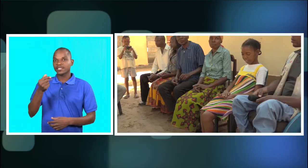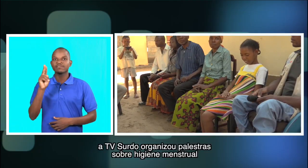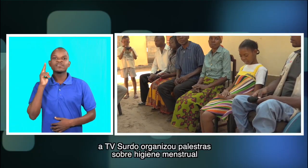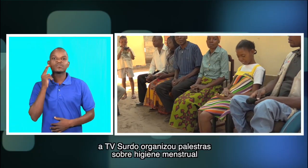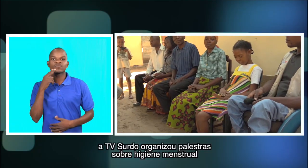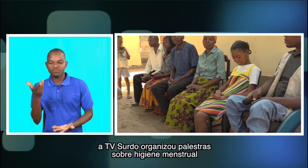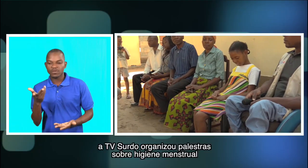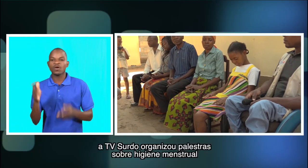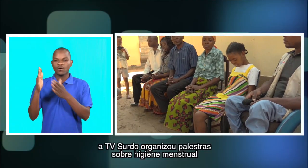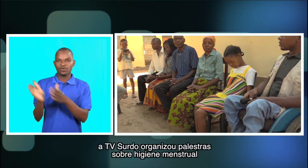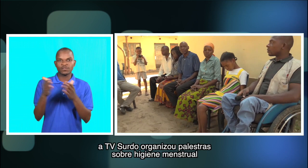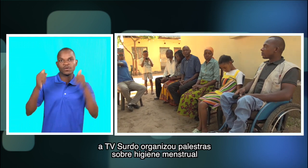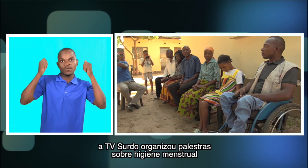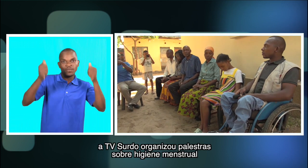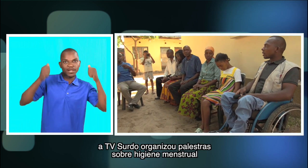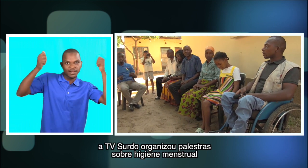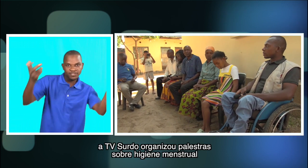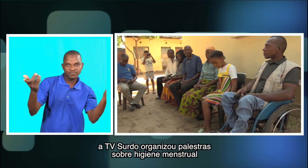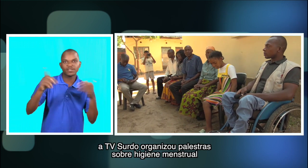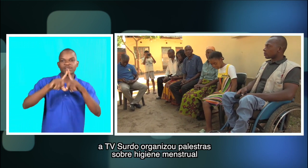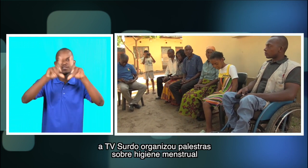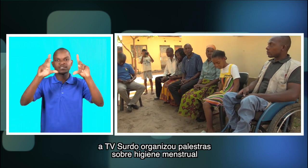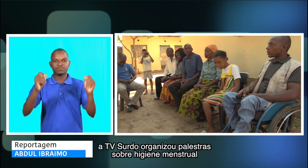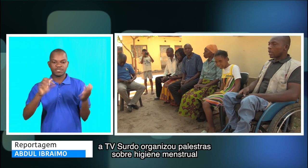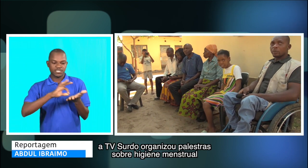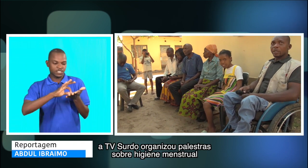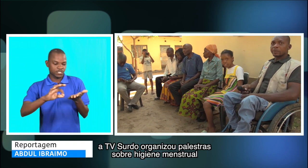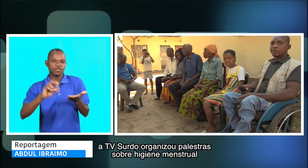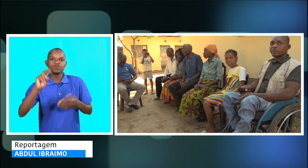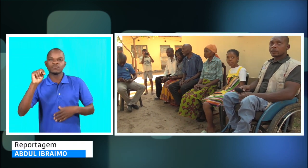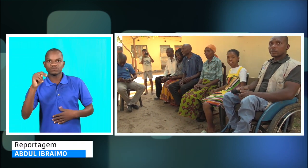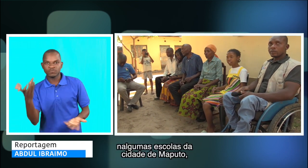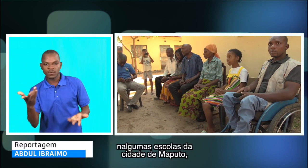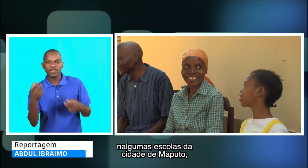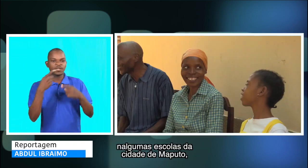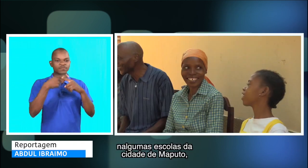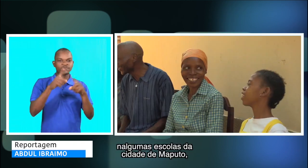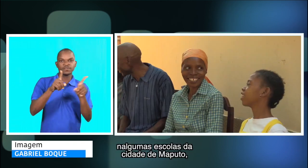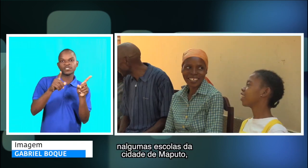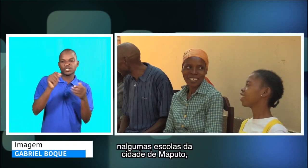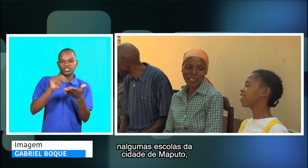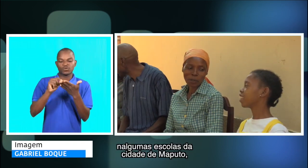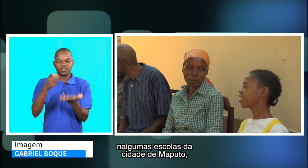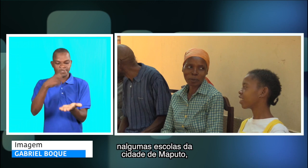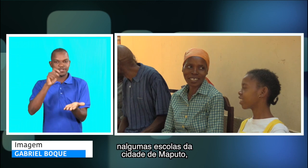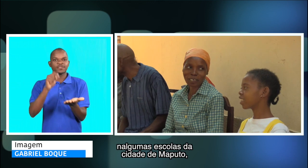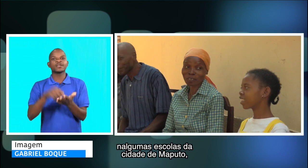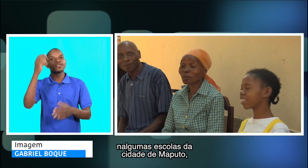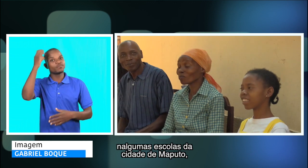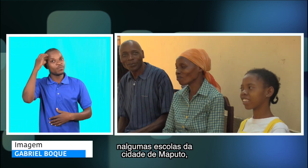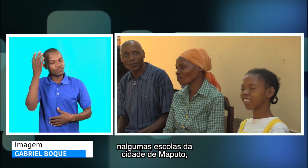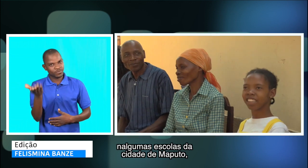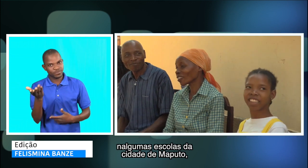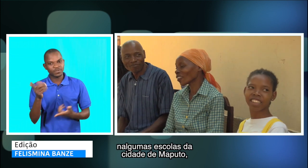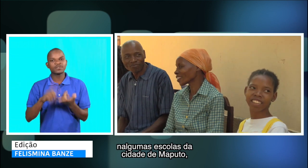Em paralelo, a TV Surdo organizou palestras sobre higiene menstrual, em algumas escolas